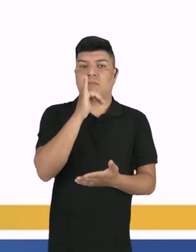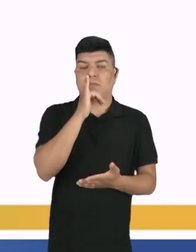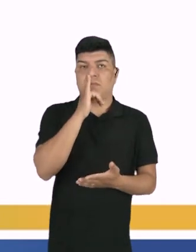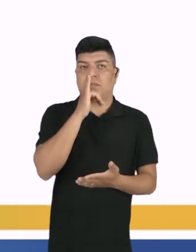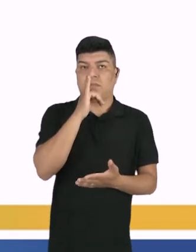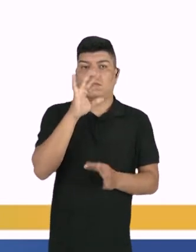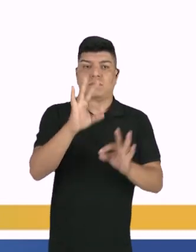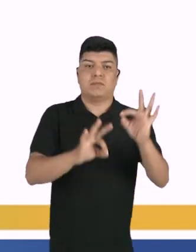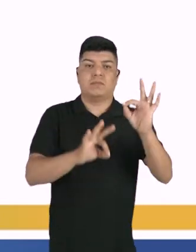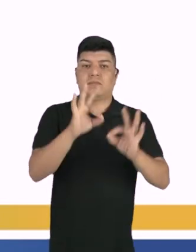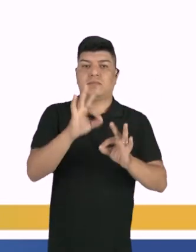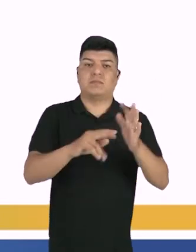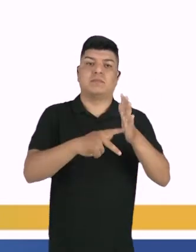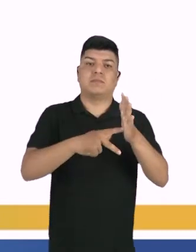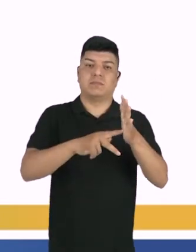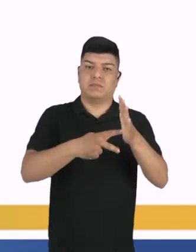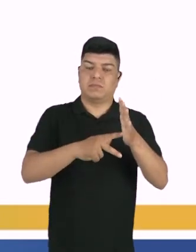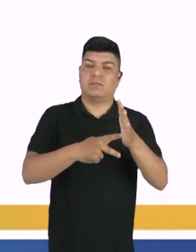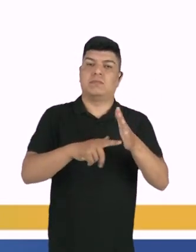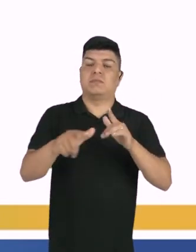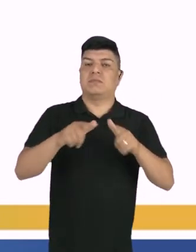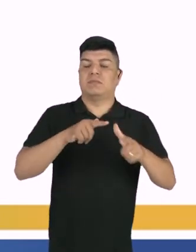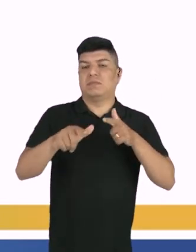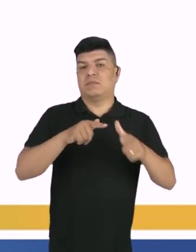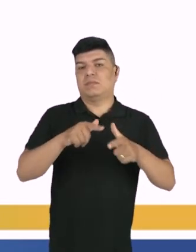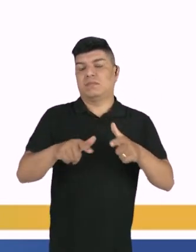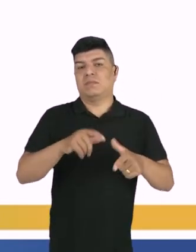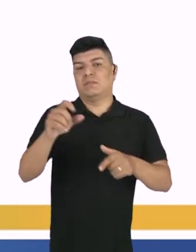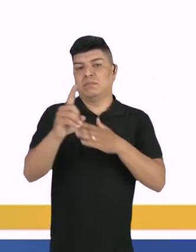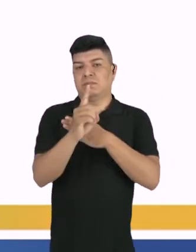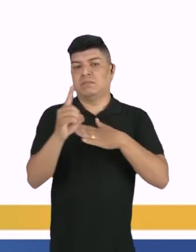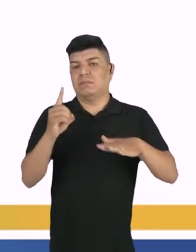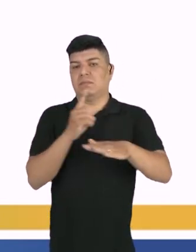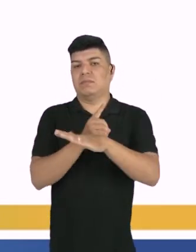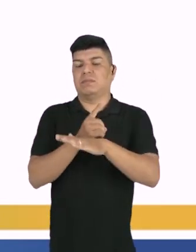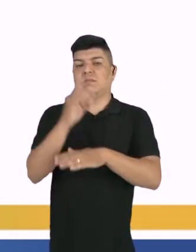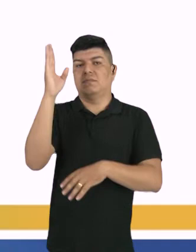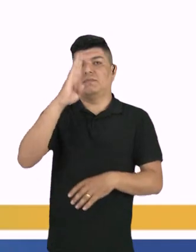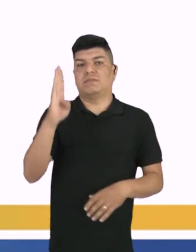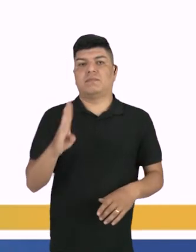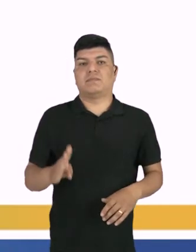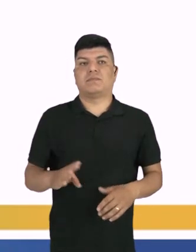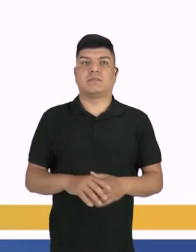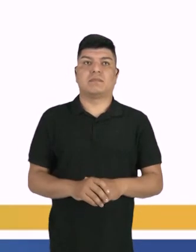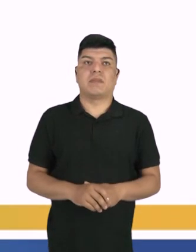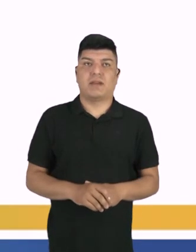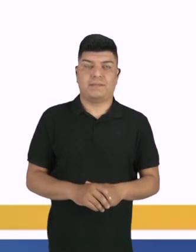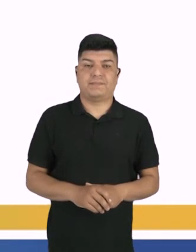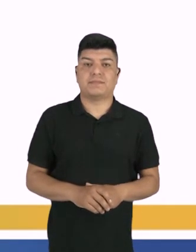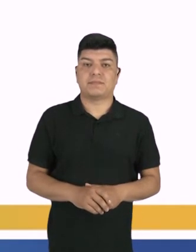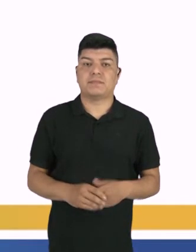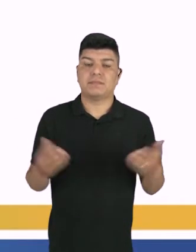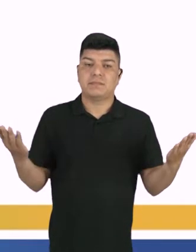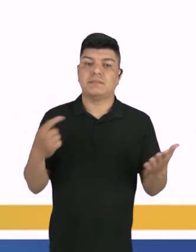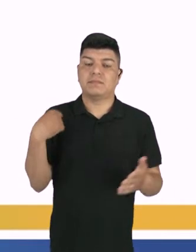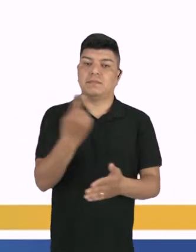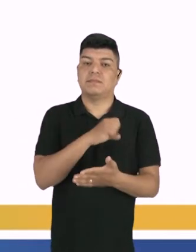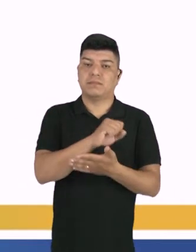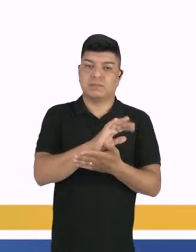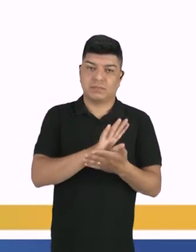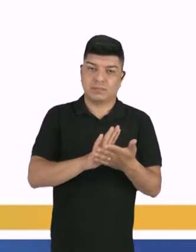de organizações de trabalhadores na sociedade brasileira. E agora é o momento do